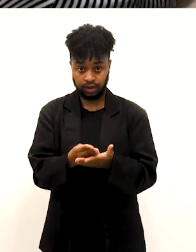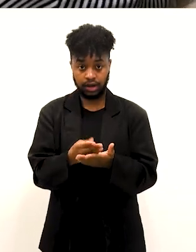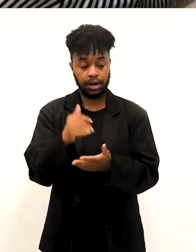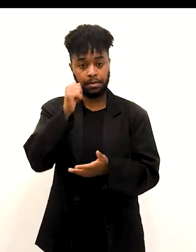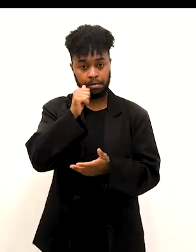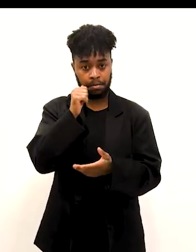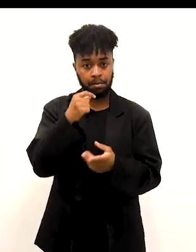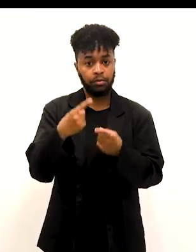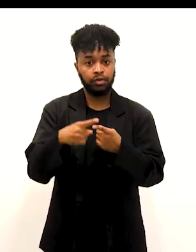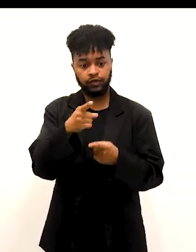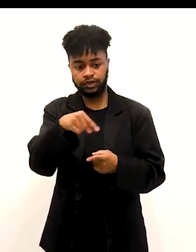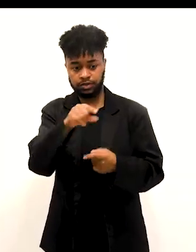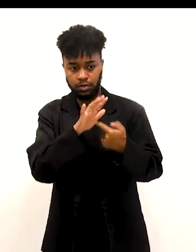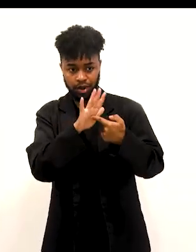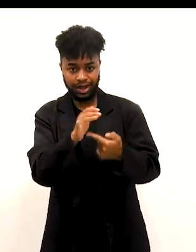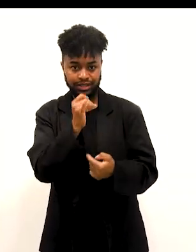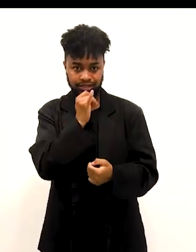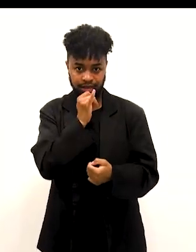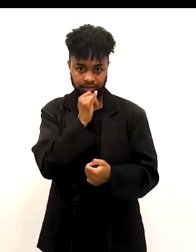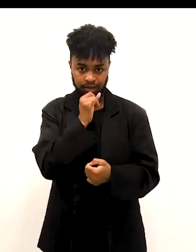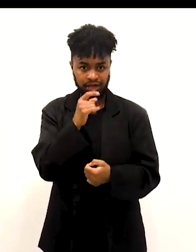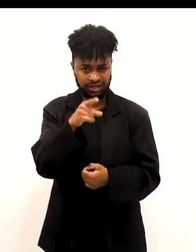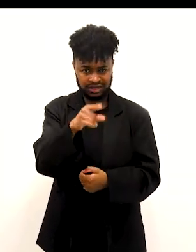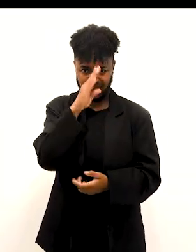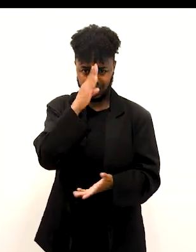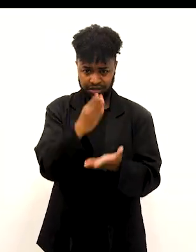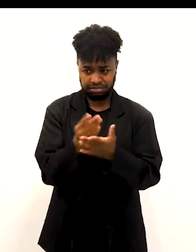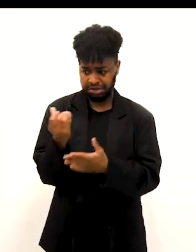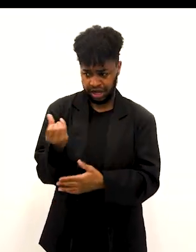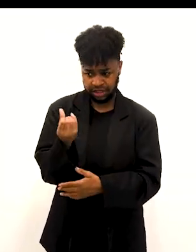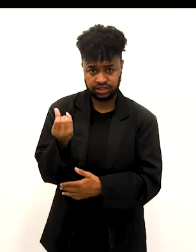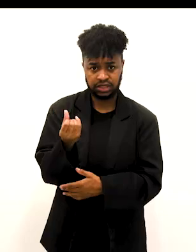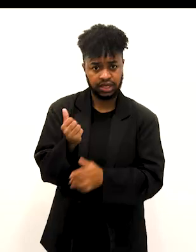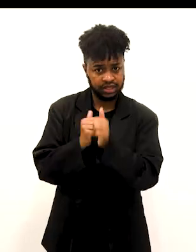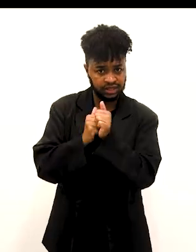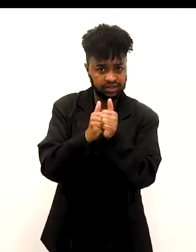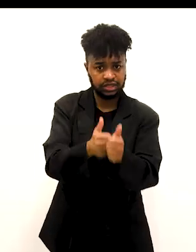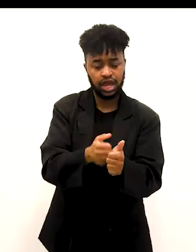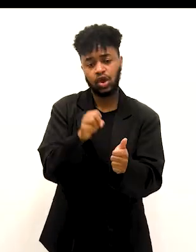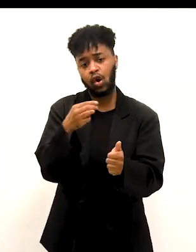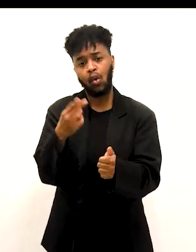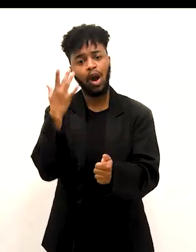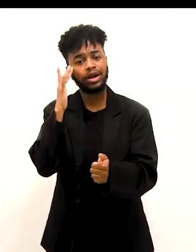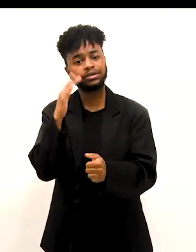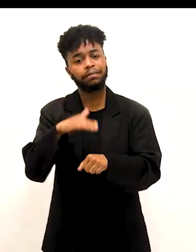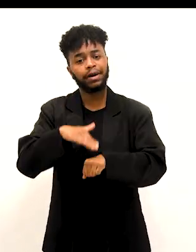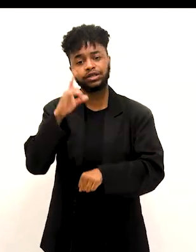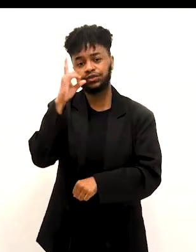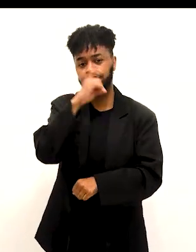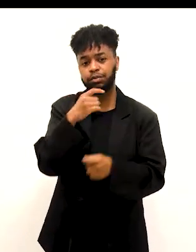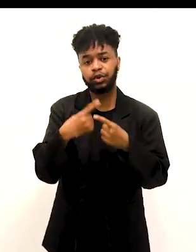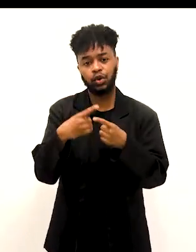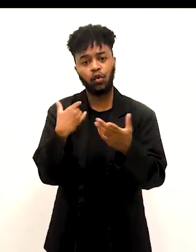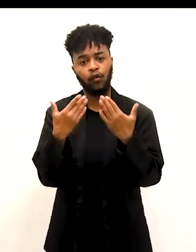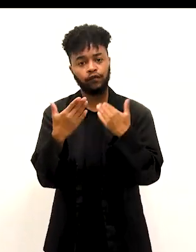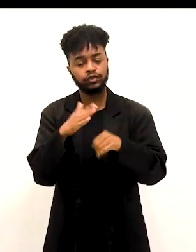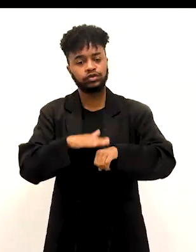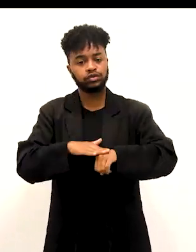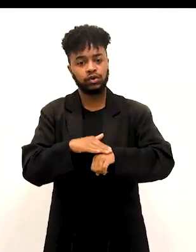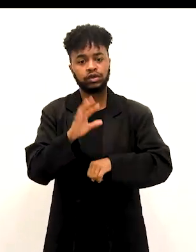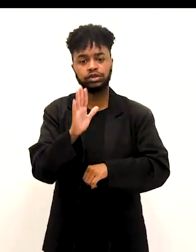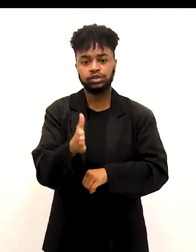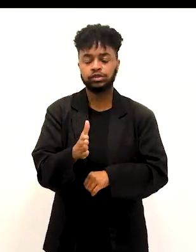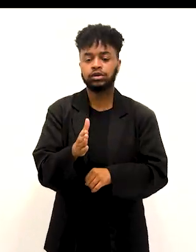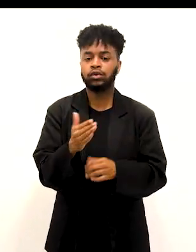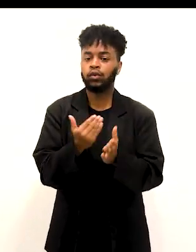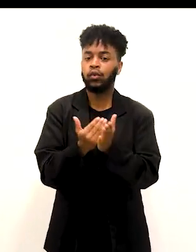pelo exemplo de vocês, né, elas seguem isso? Você acha que para elas é mais difícil, justamente porque a gente conversou, né, que a gente estava falando,